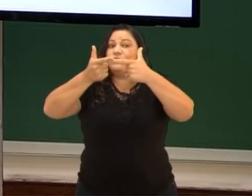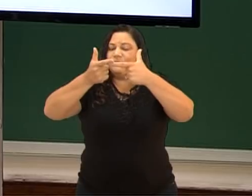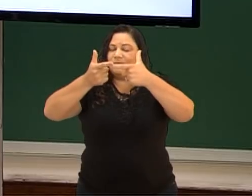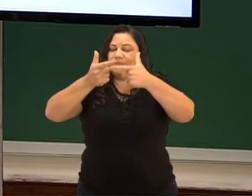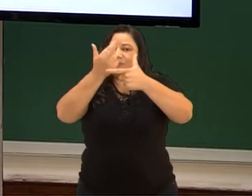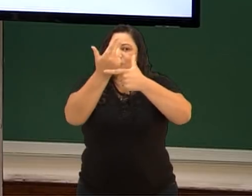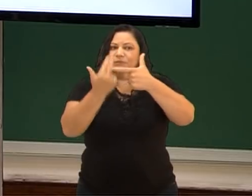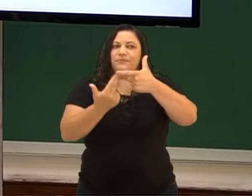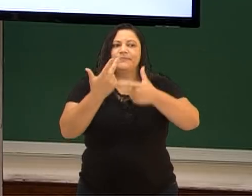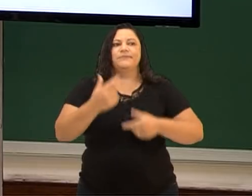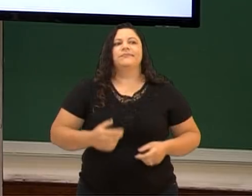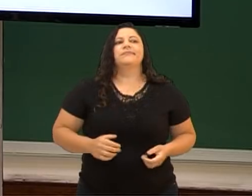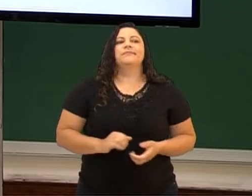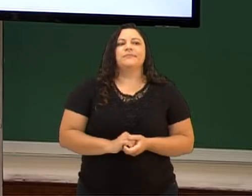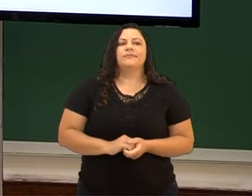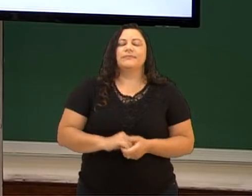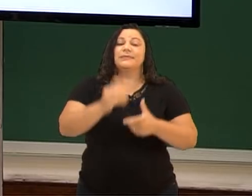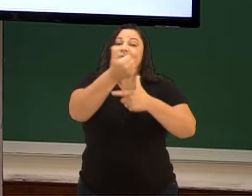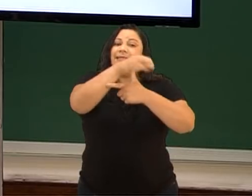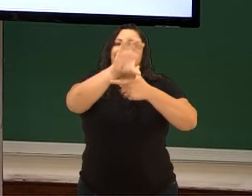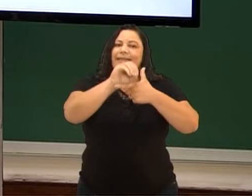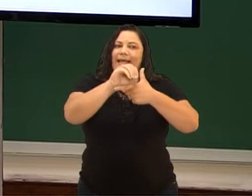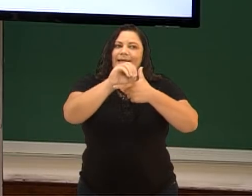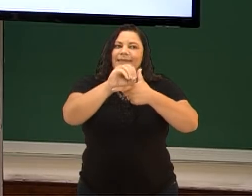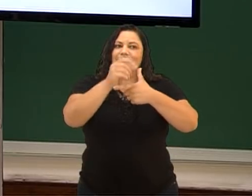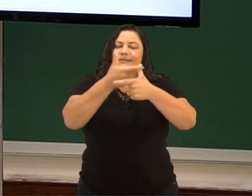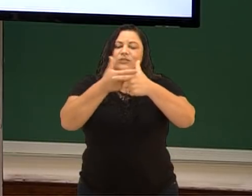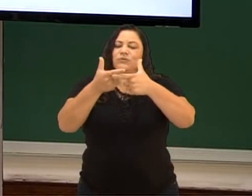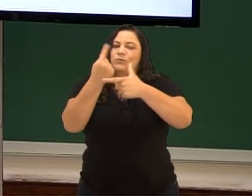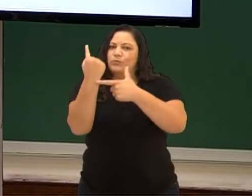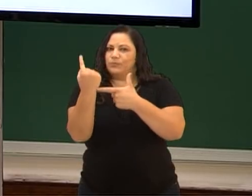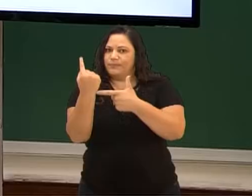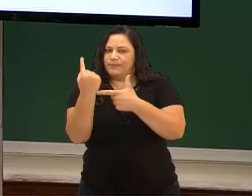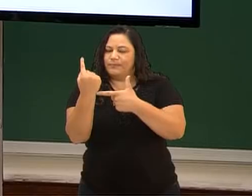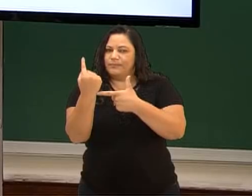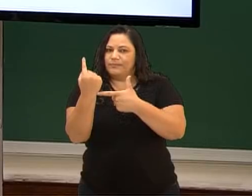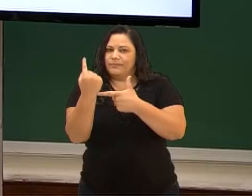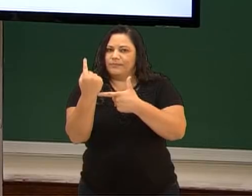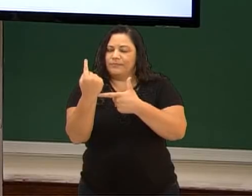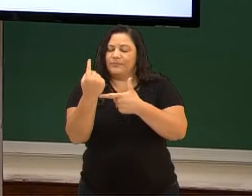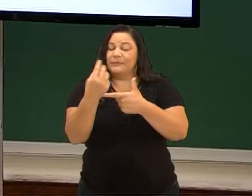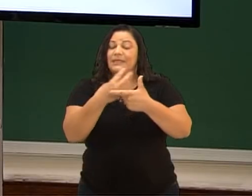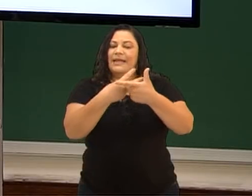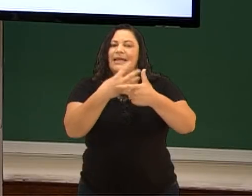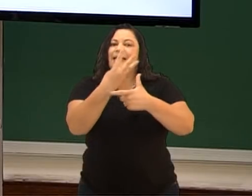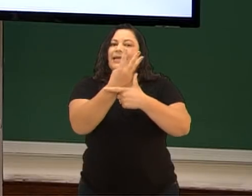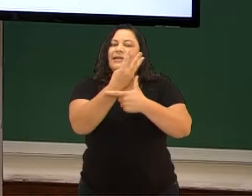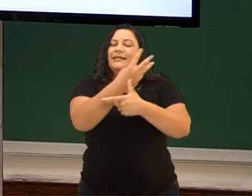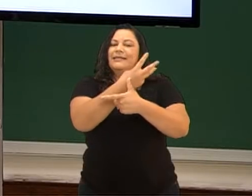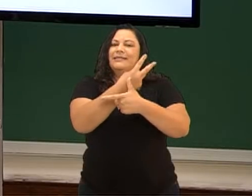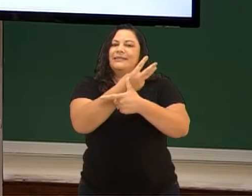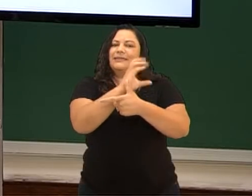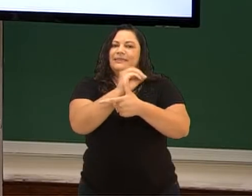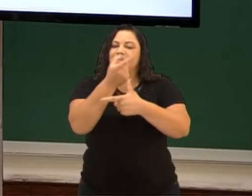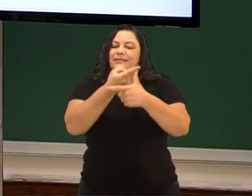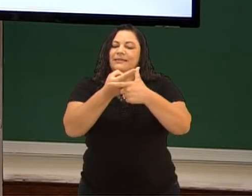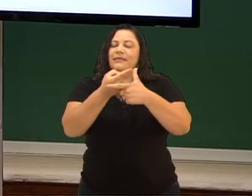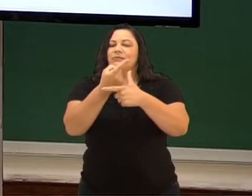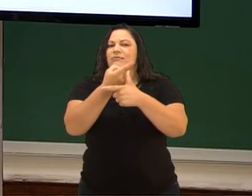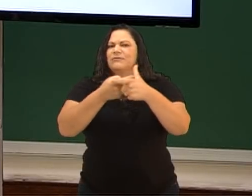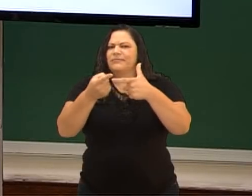número, ok? Então, dividir por 10, 10 divididos por 10 é 1, e 30 divididos por 10 é 3. Então, aqui eu tenho